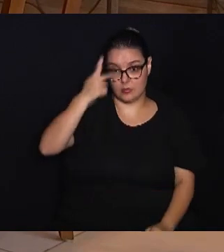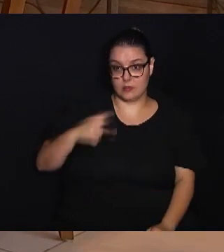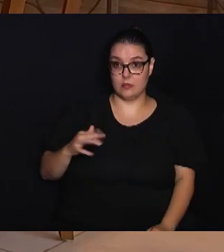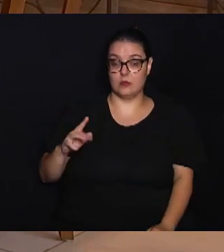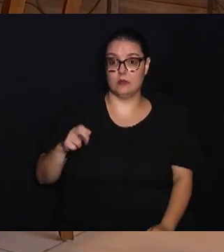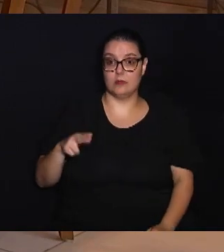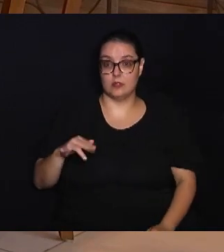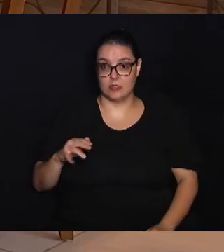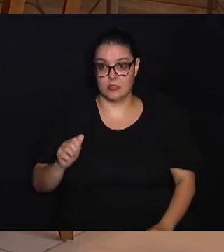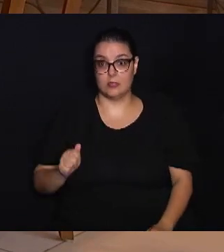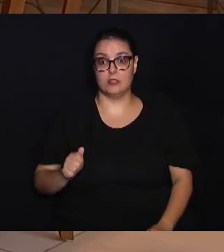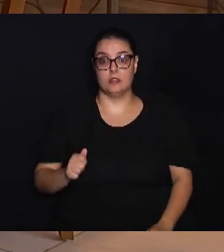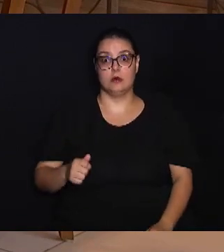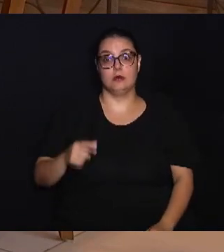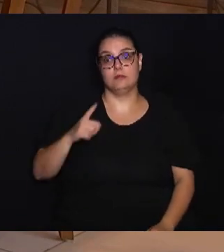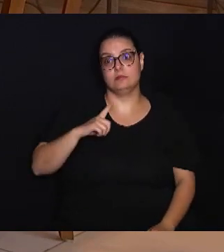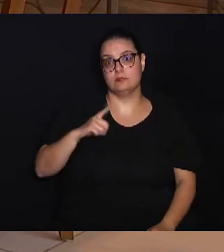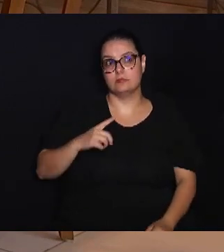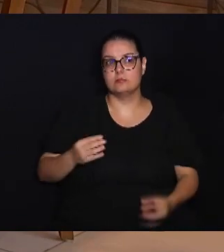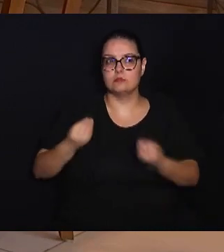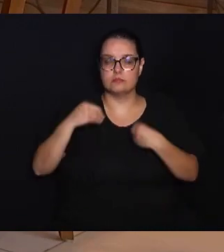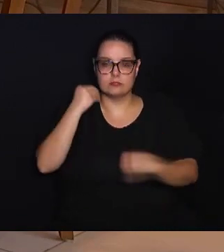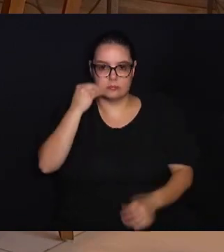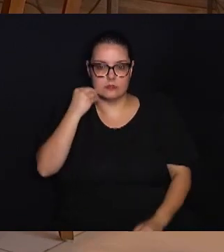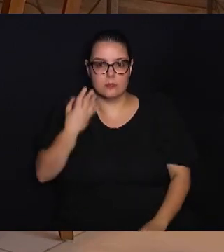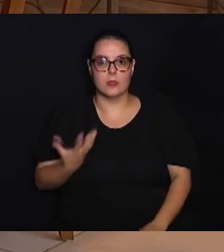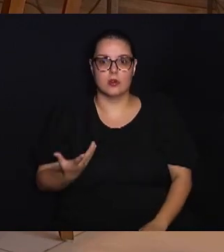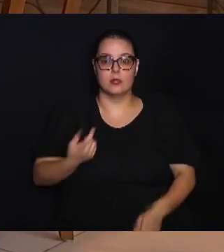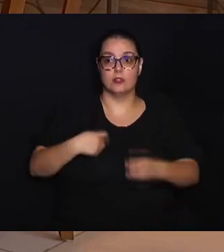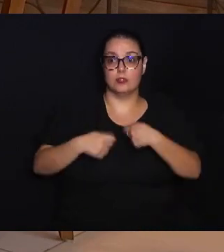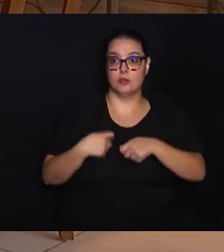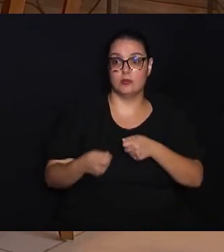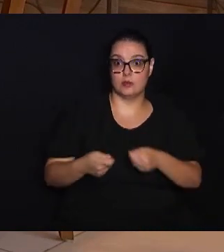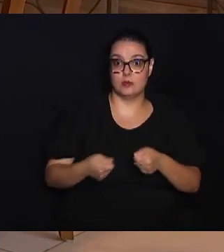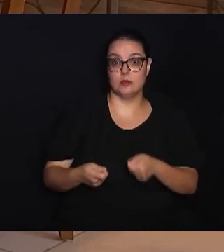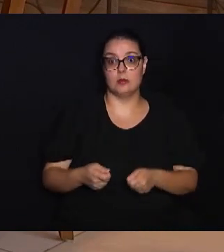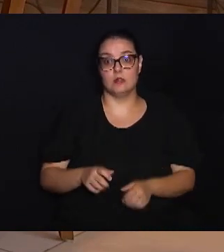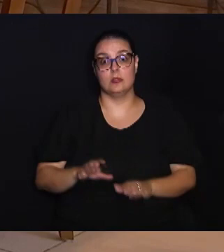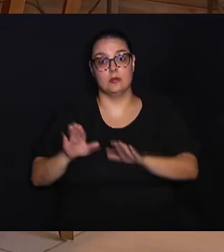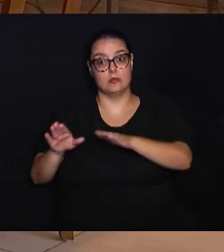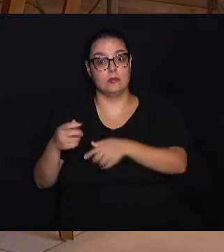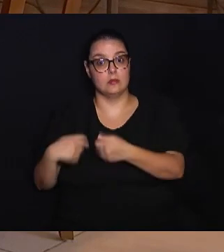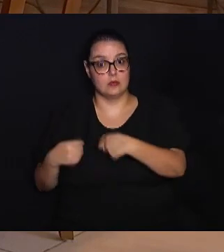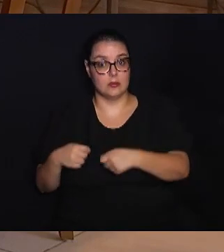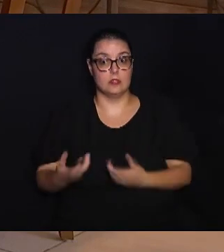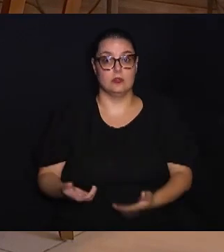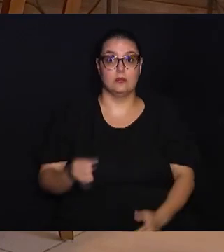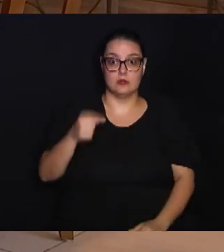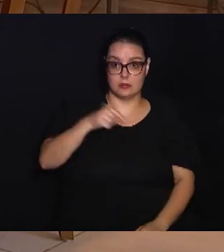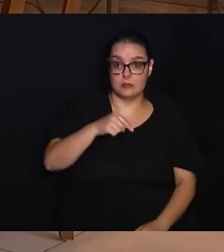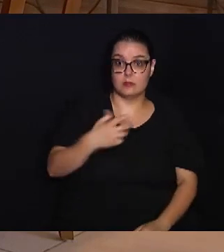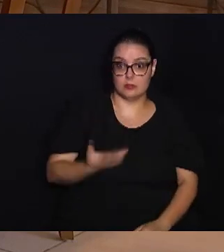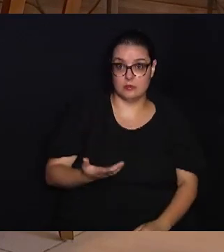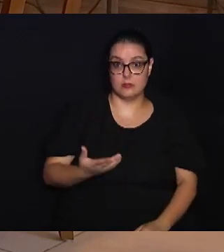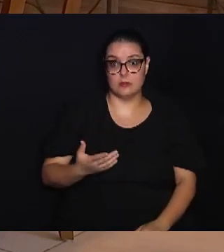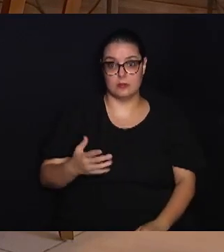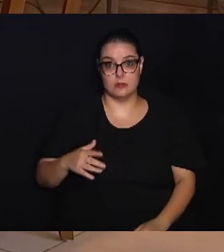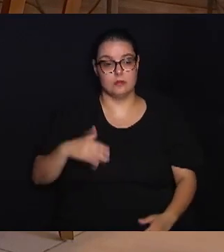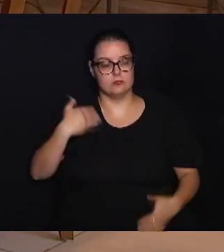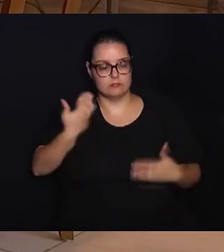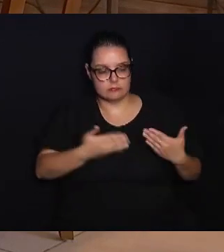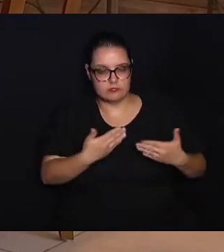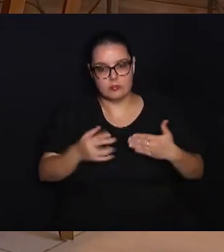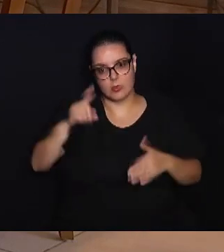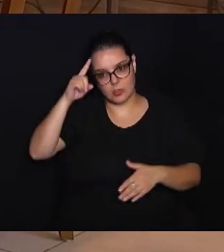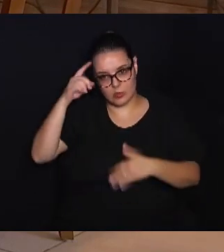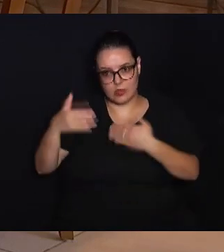porque a própria franquia nos dá um um nohal de de controle administrativo Então eu fico por lá administrando e ele aqui